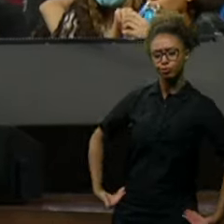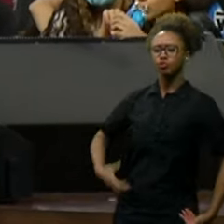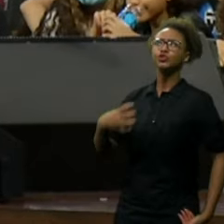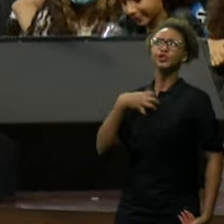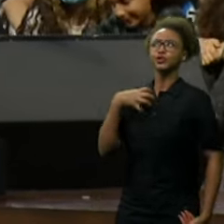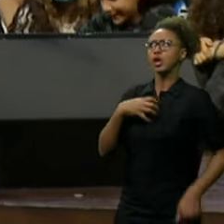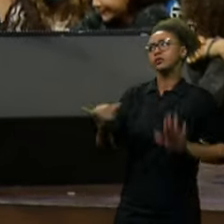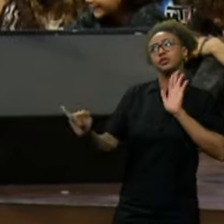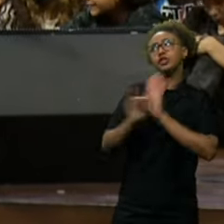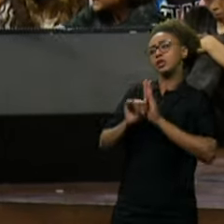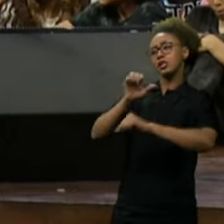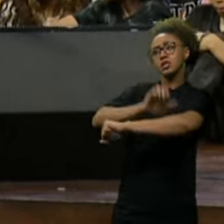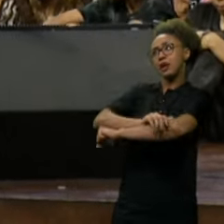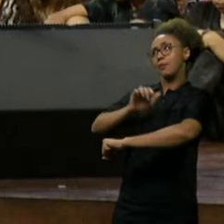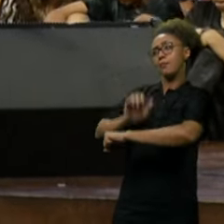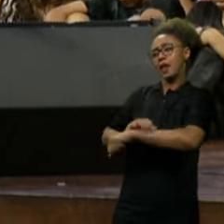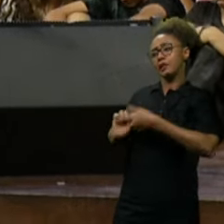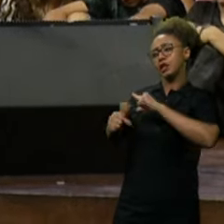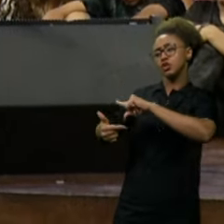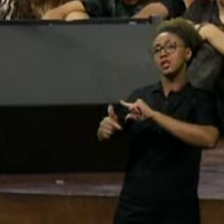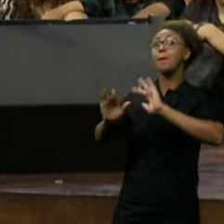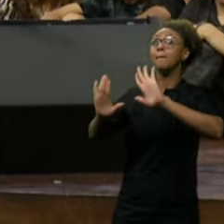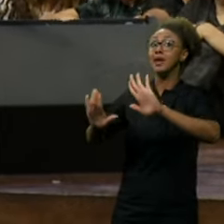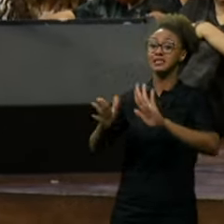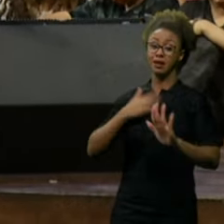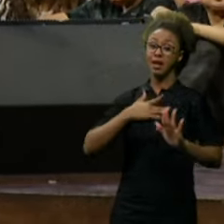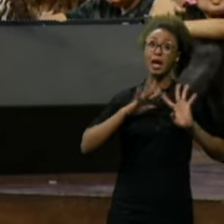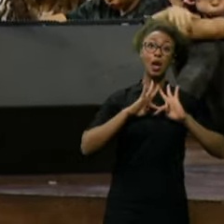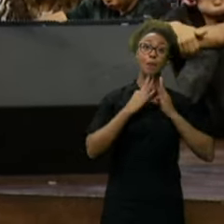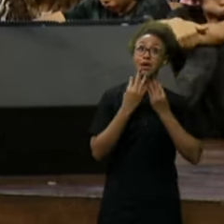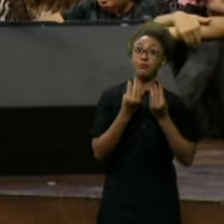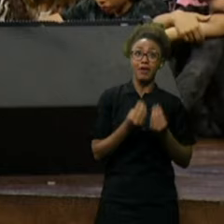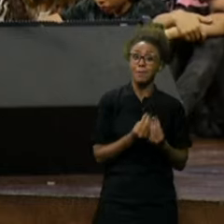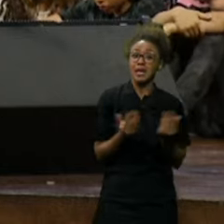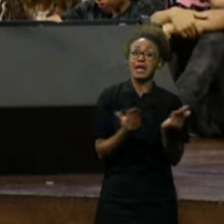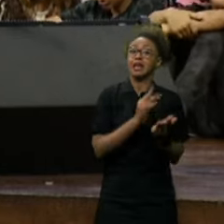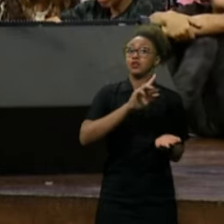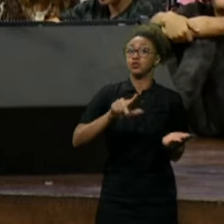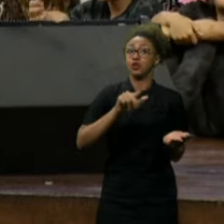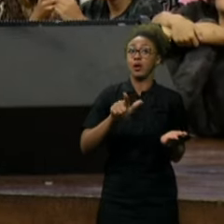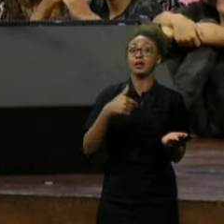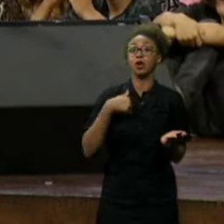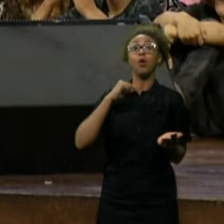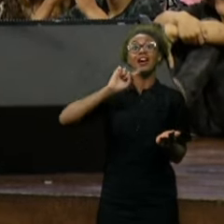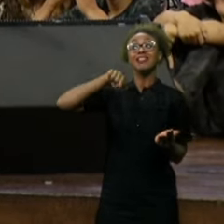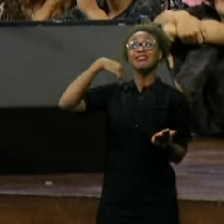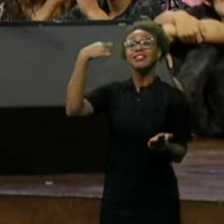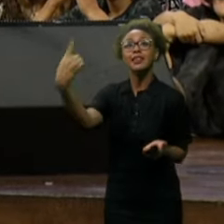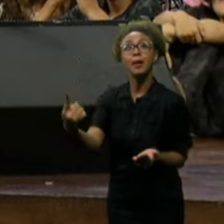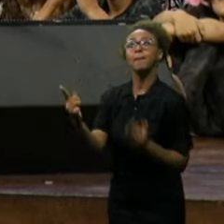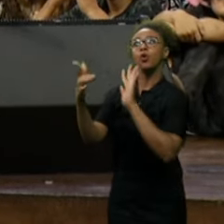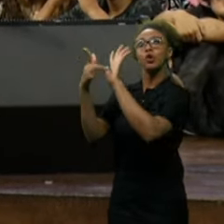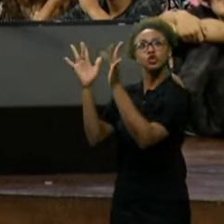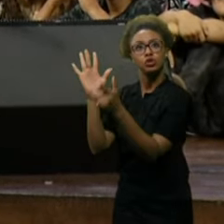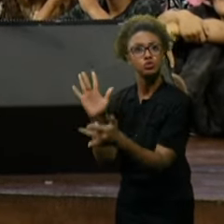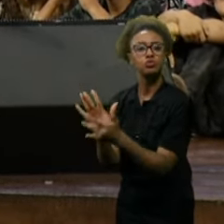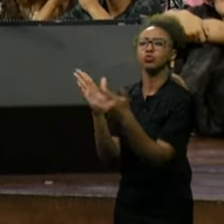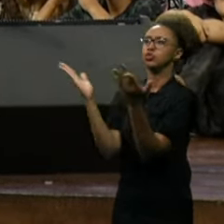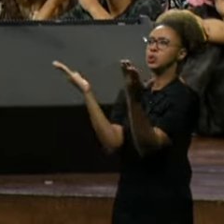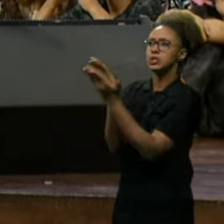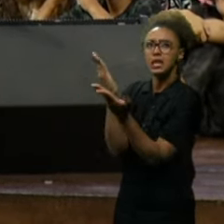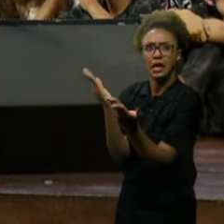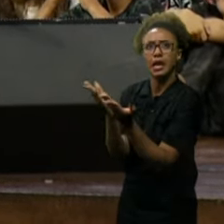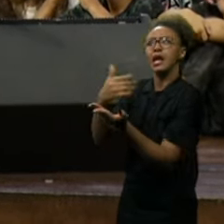vertente mas eu por exemplo não vim de um lar Cristão então quando eu conheci a palavra de Deus o evangelho cristianismo